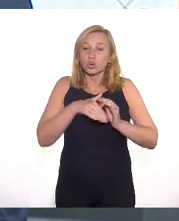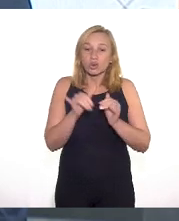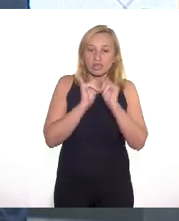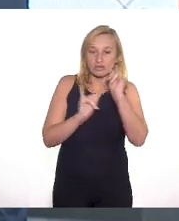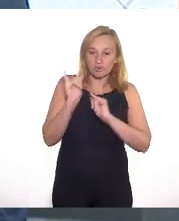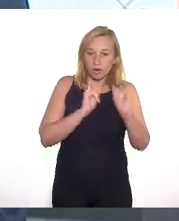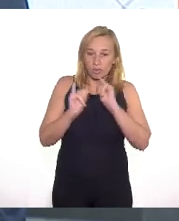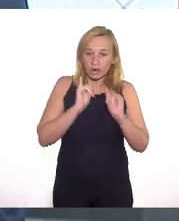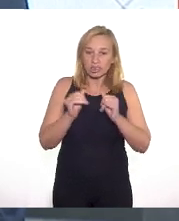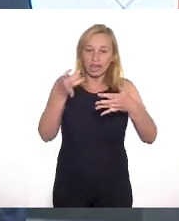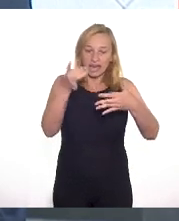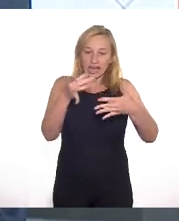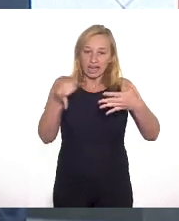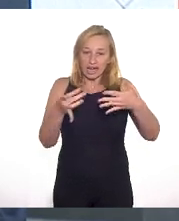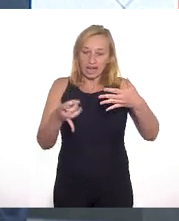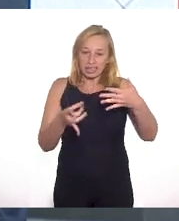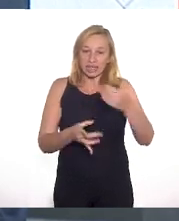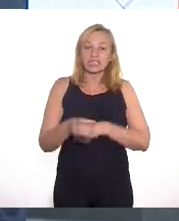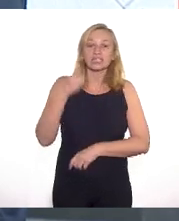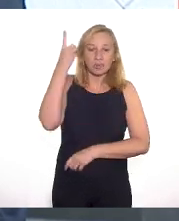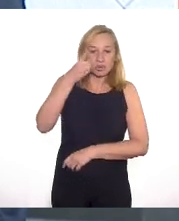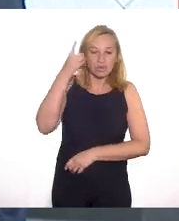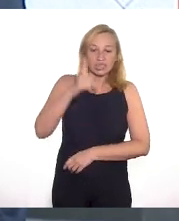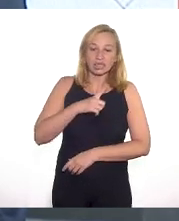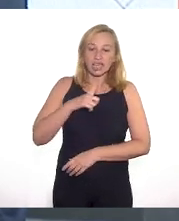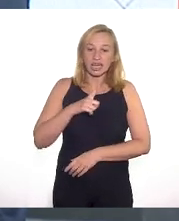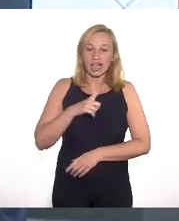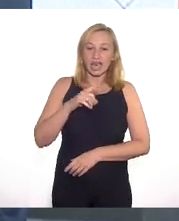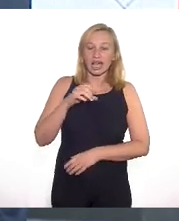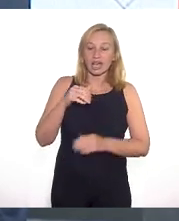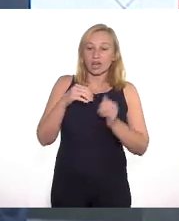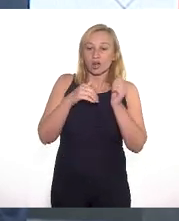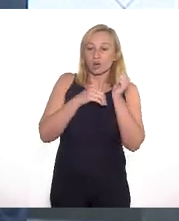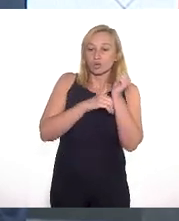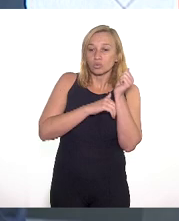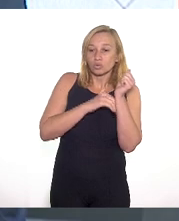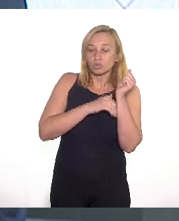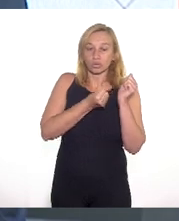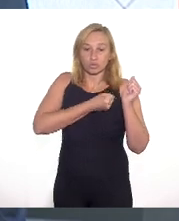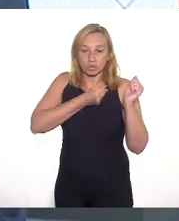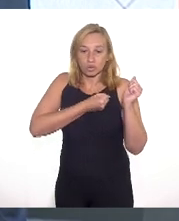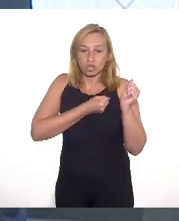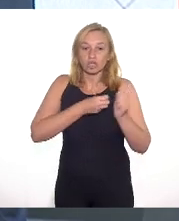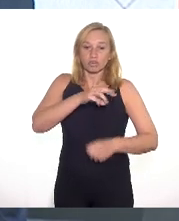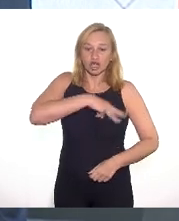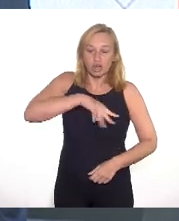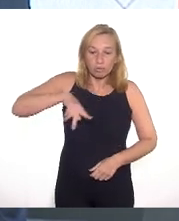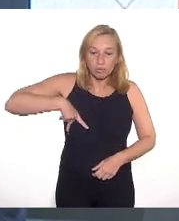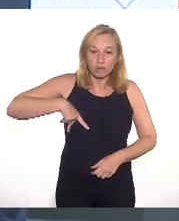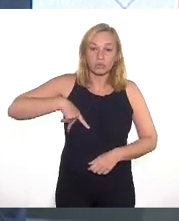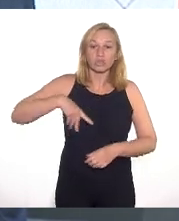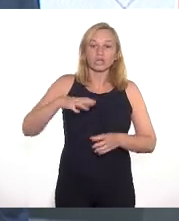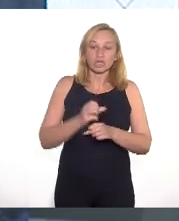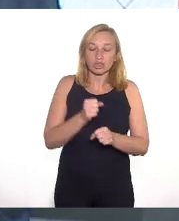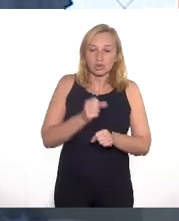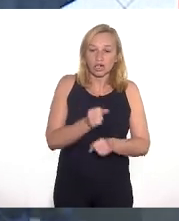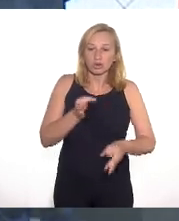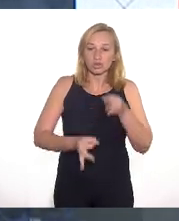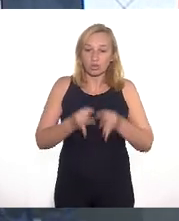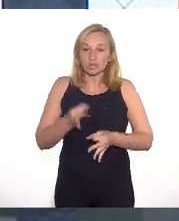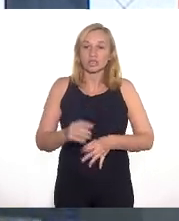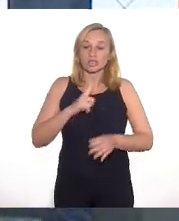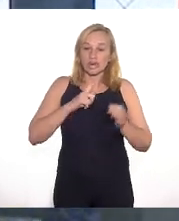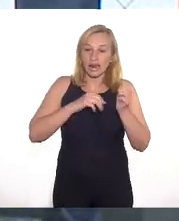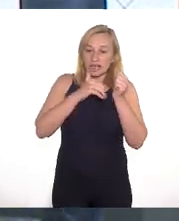informações, cada deputado terá a senha, o Ministério Público terá a senha, o Tribunal de Contas terá a senha, para que